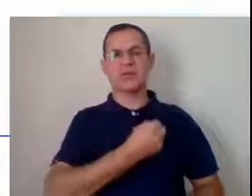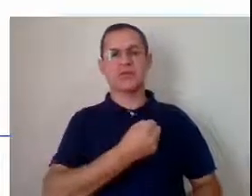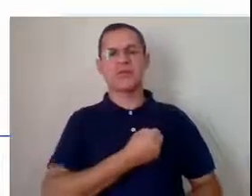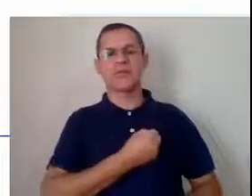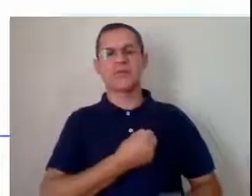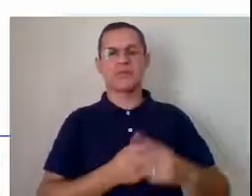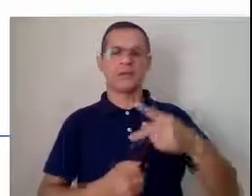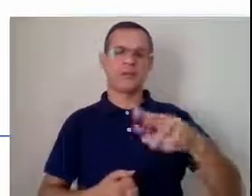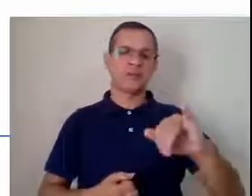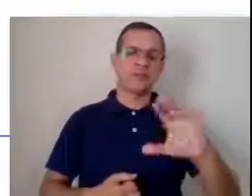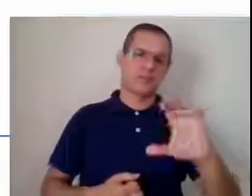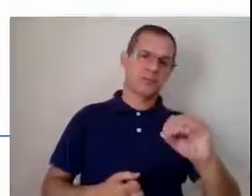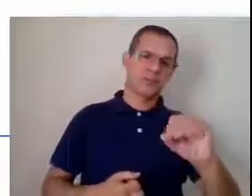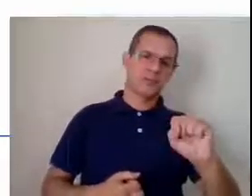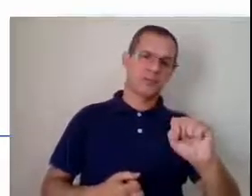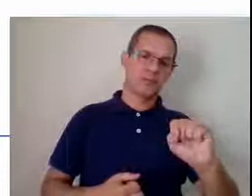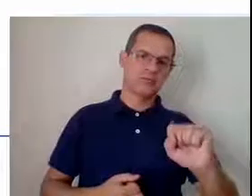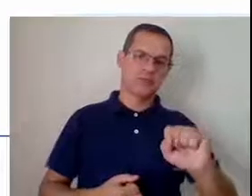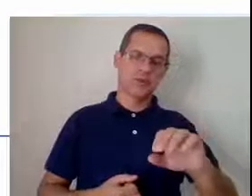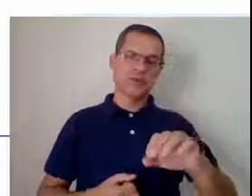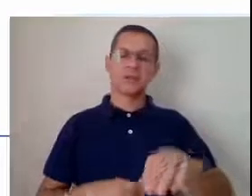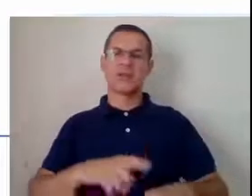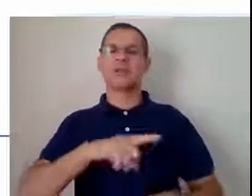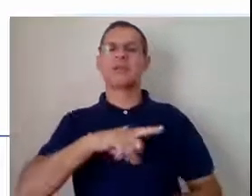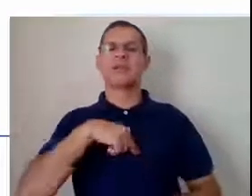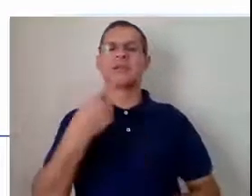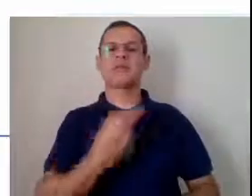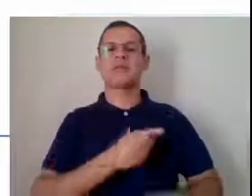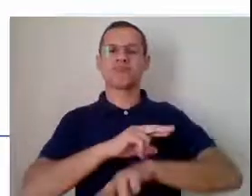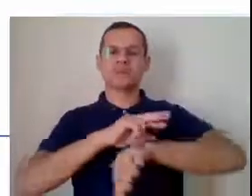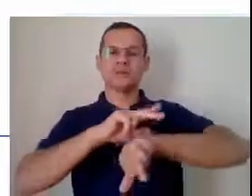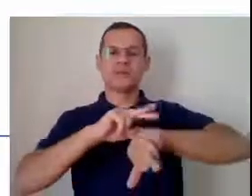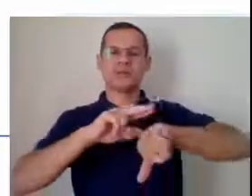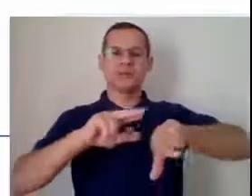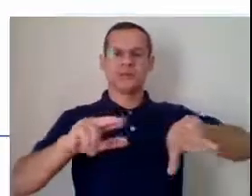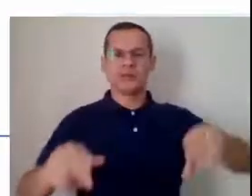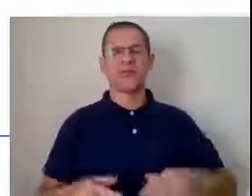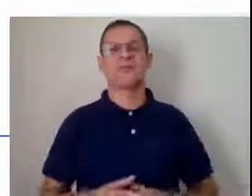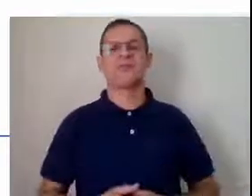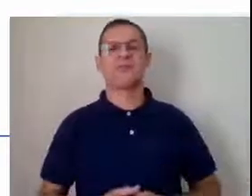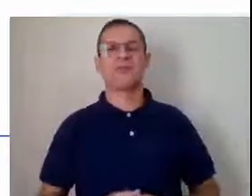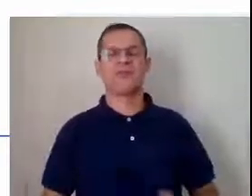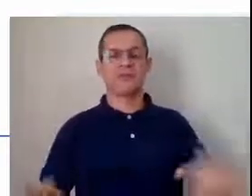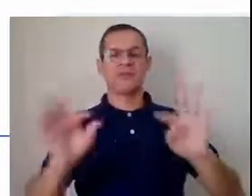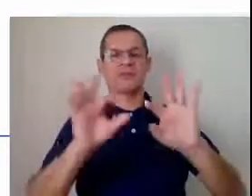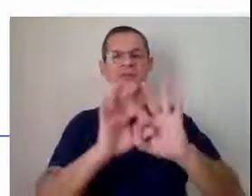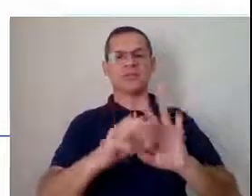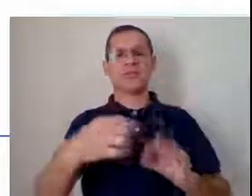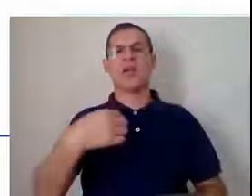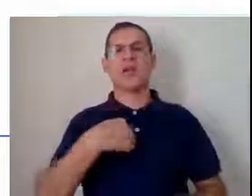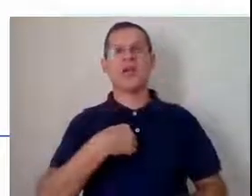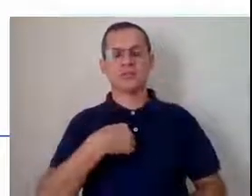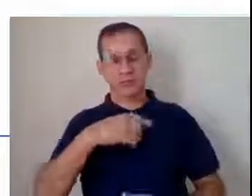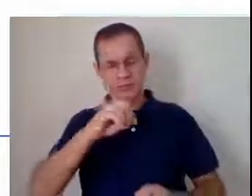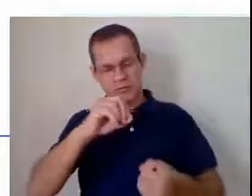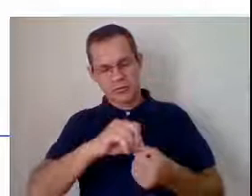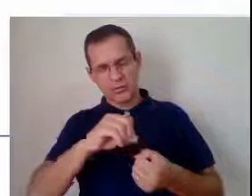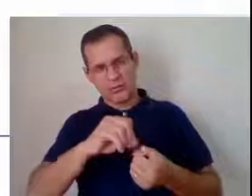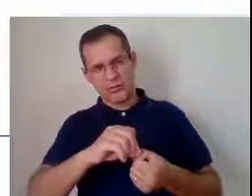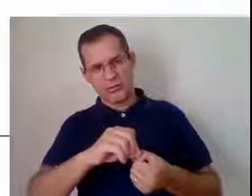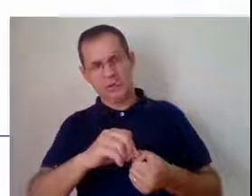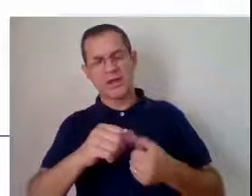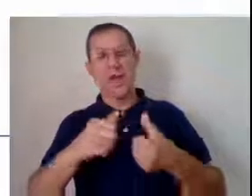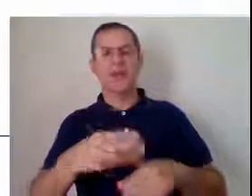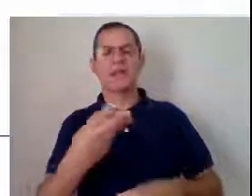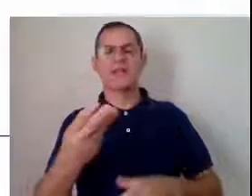números primos. Então, nós temos várias relações que eu estou construindo em relação a